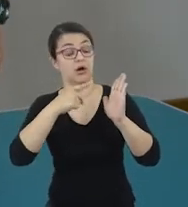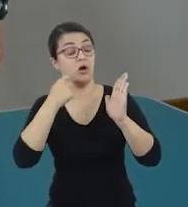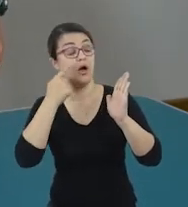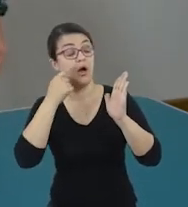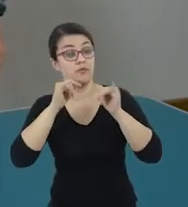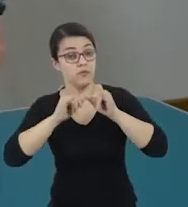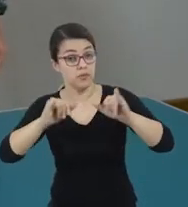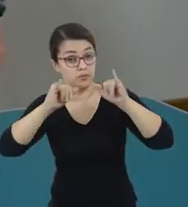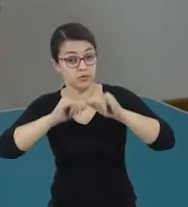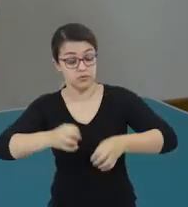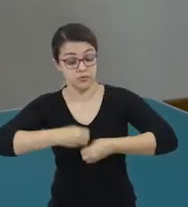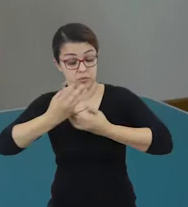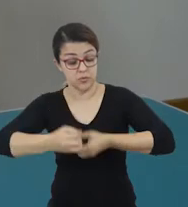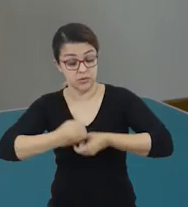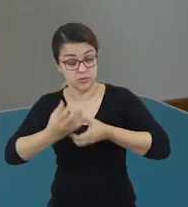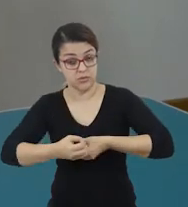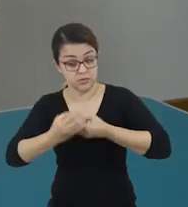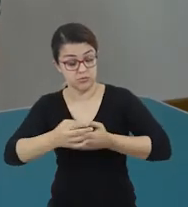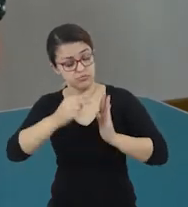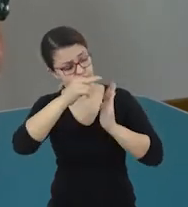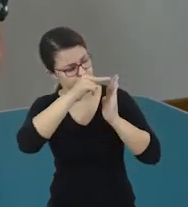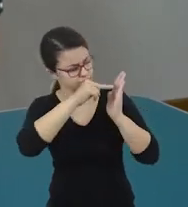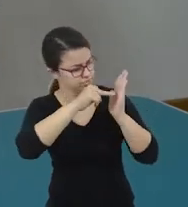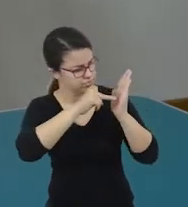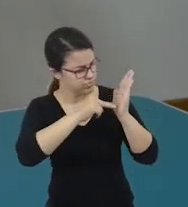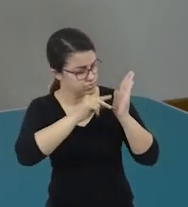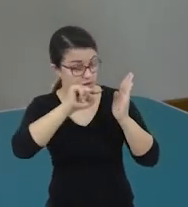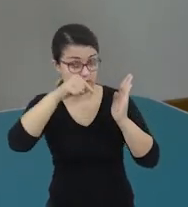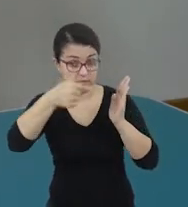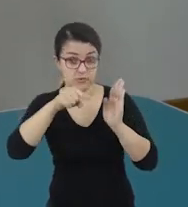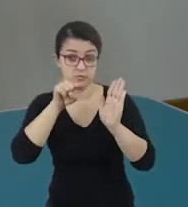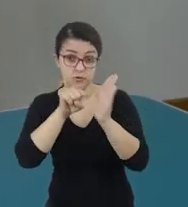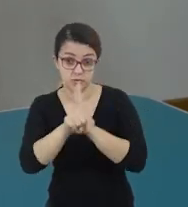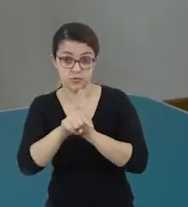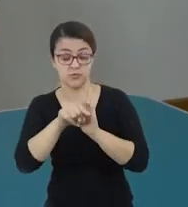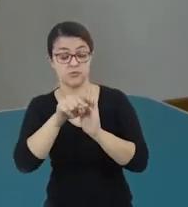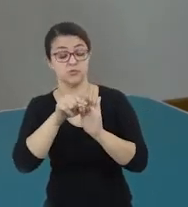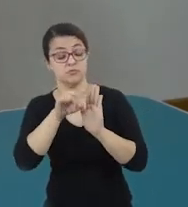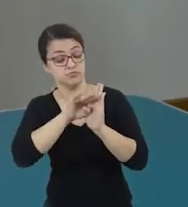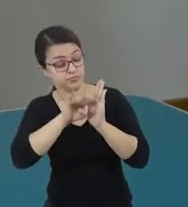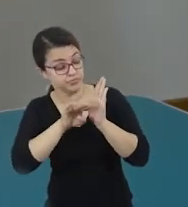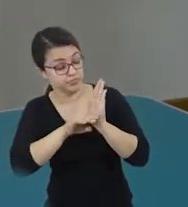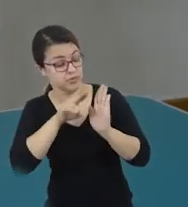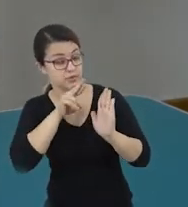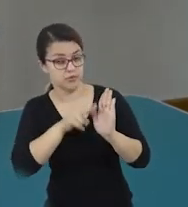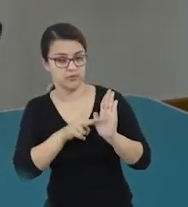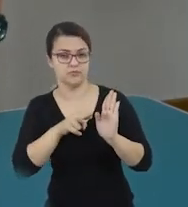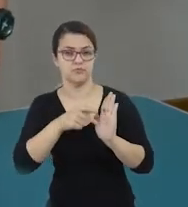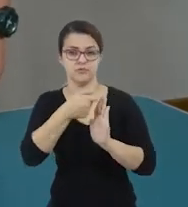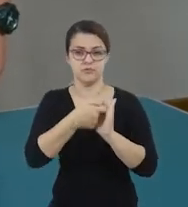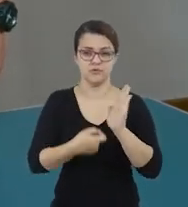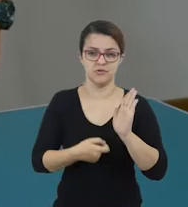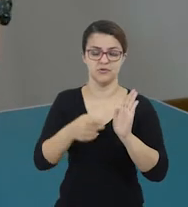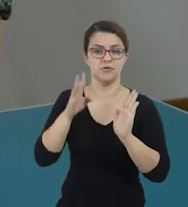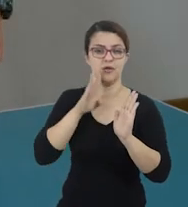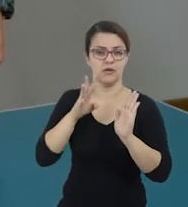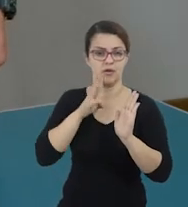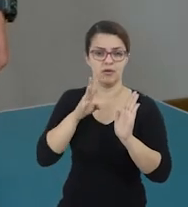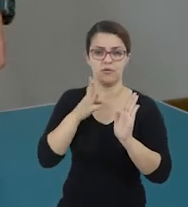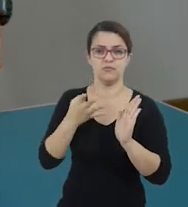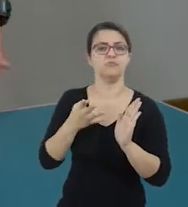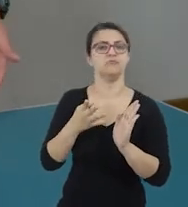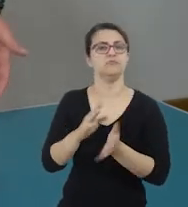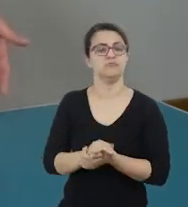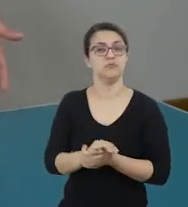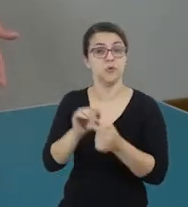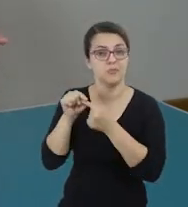tranquilidade, analisarão cada informação passada para que depois vocês possam responder o questionário. É um texto muito bacana que vem falando